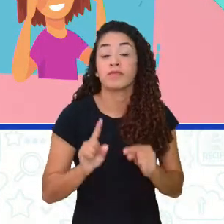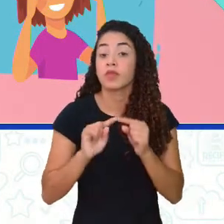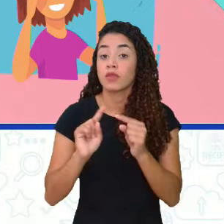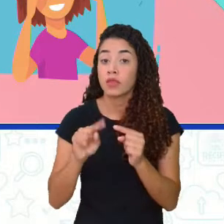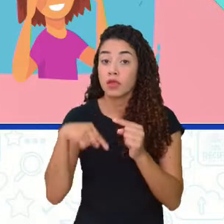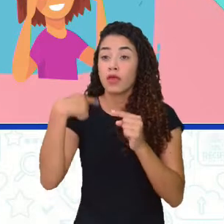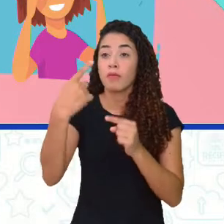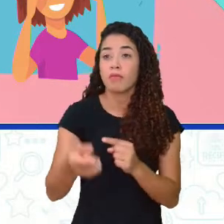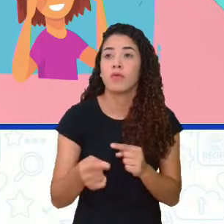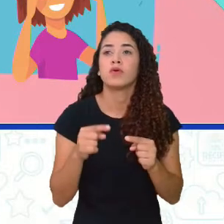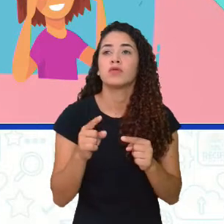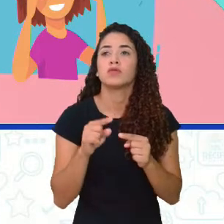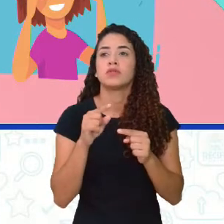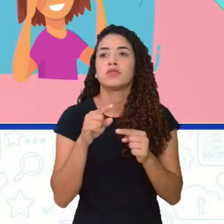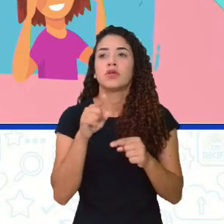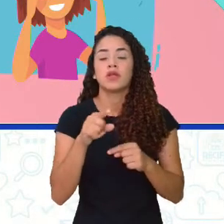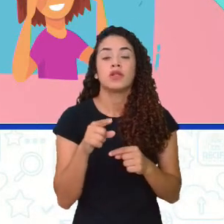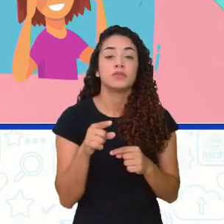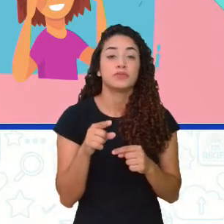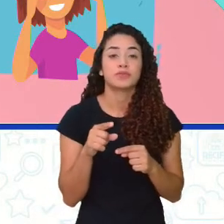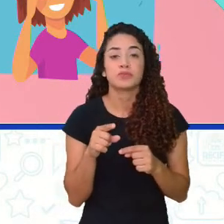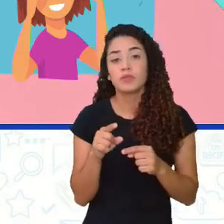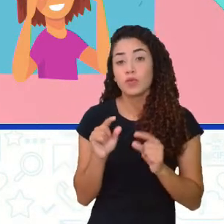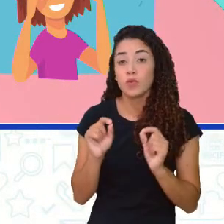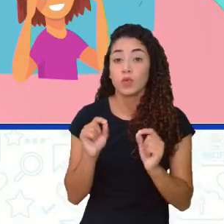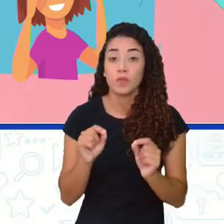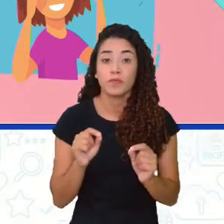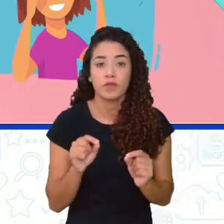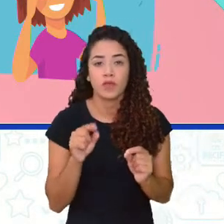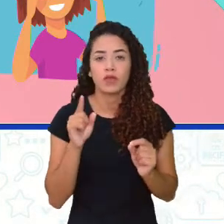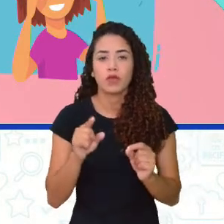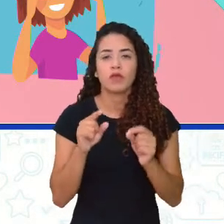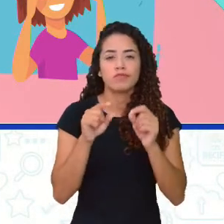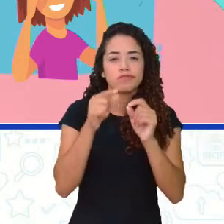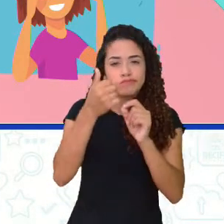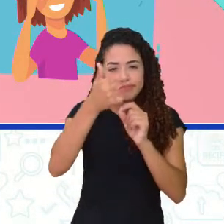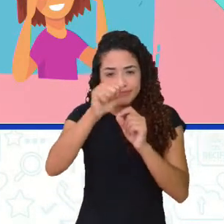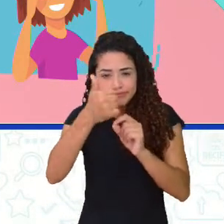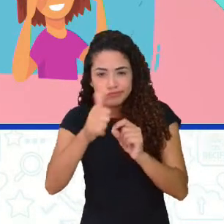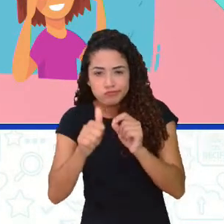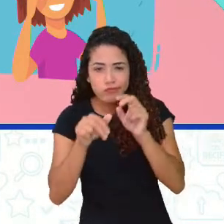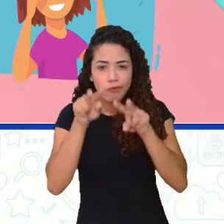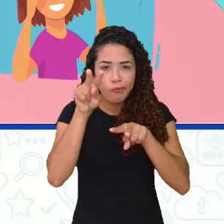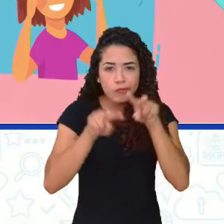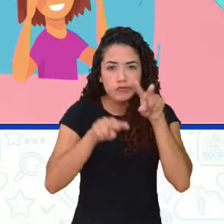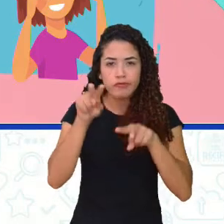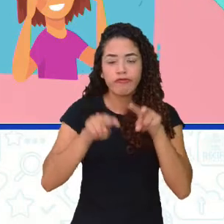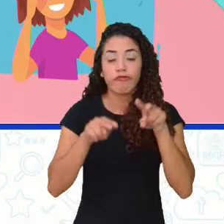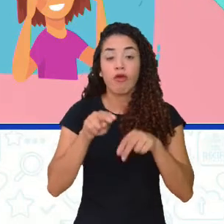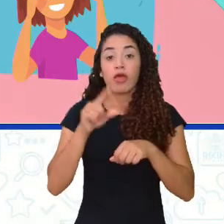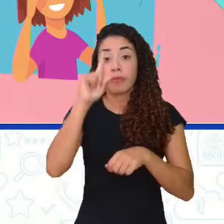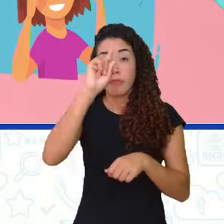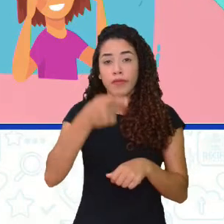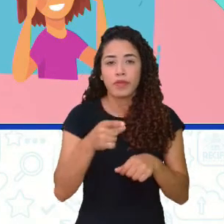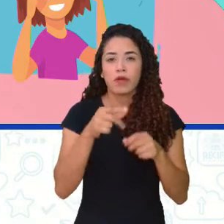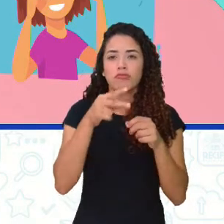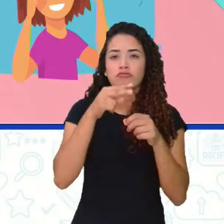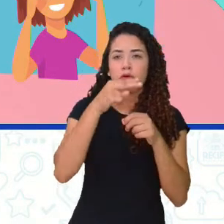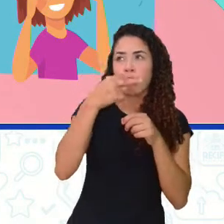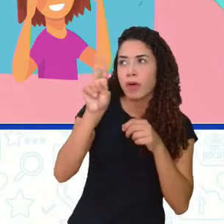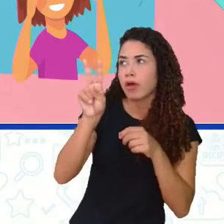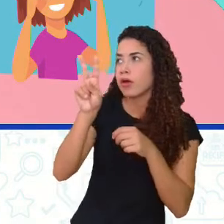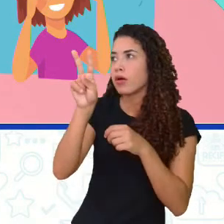ele passar por esse momento, ele vai fazer algumas observações, mandando olhar para uma parede, onde lá